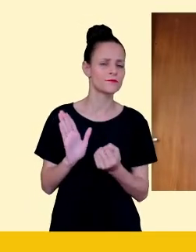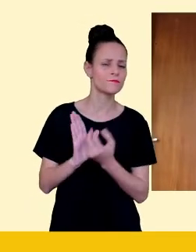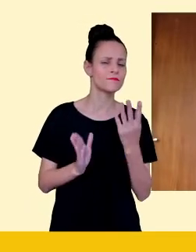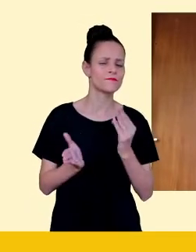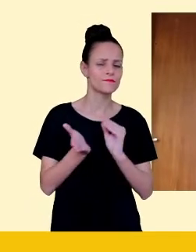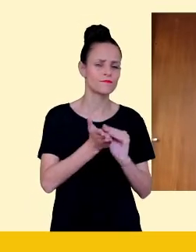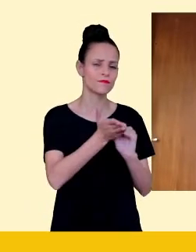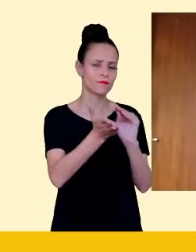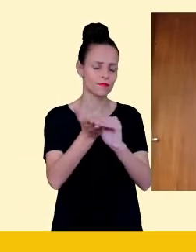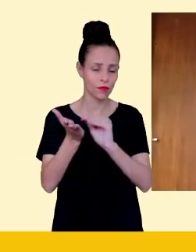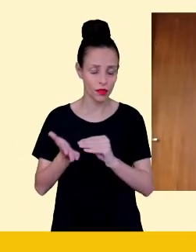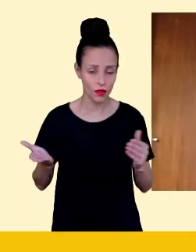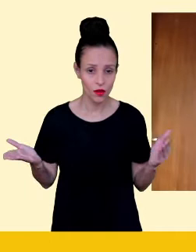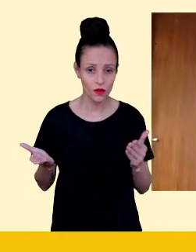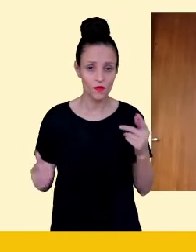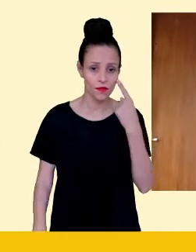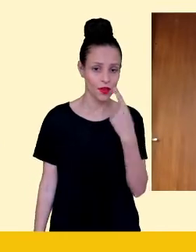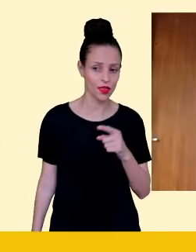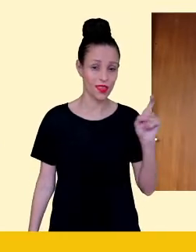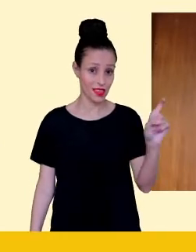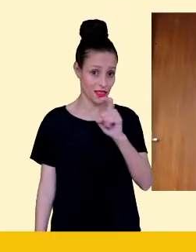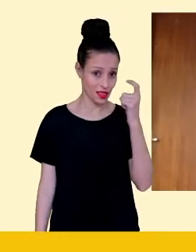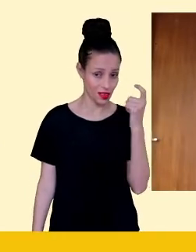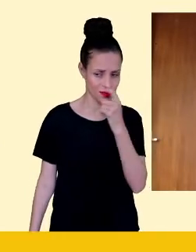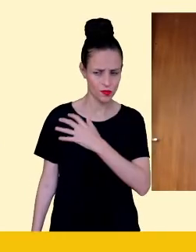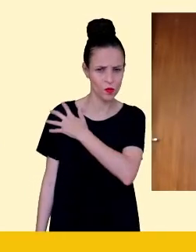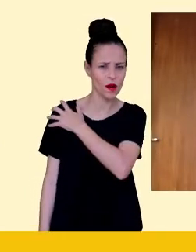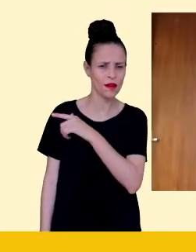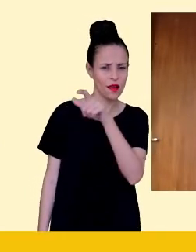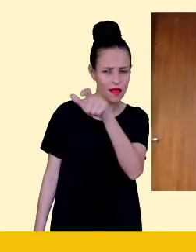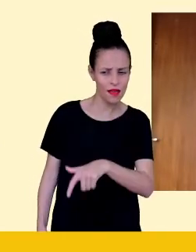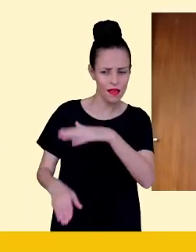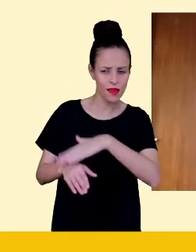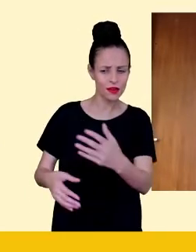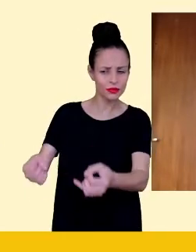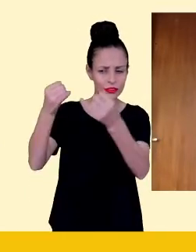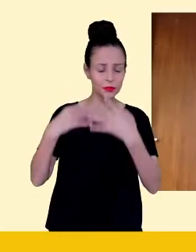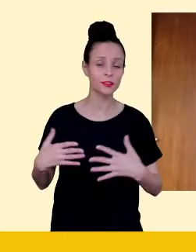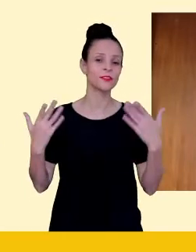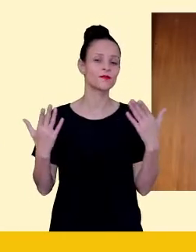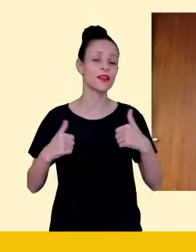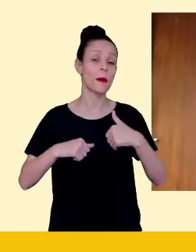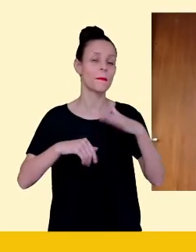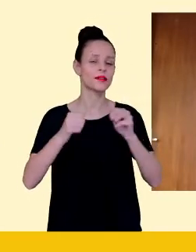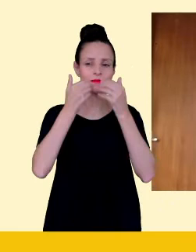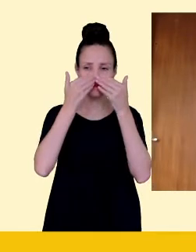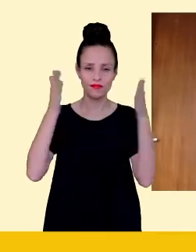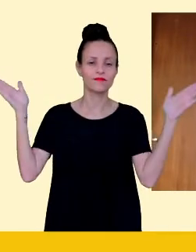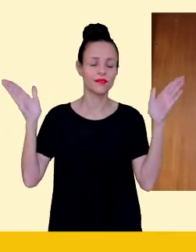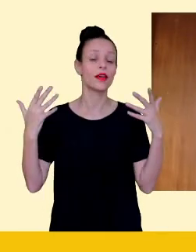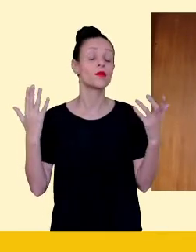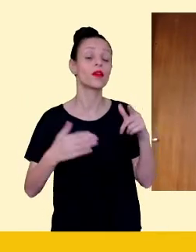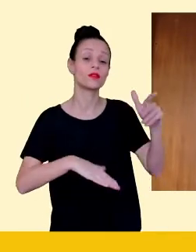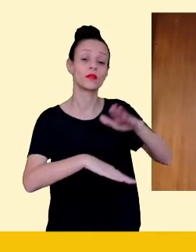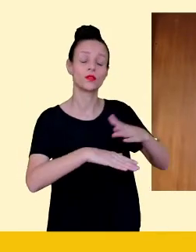de lacunas mesmo. E quando a gente vê os ex-guardas falando sobre essa história, isso fica ainda mais escancarado.